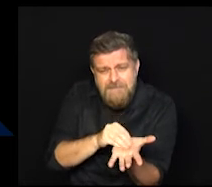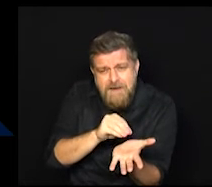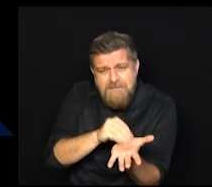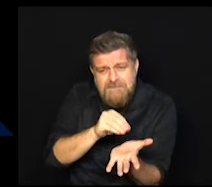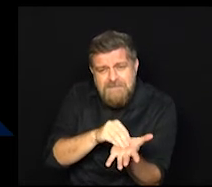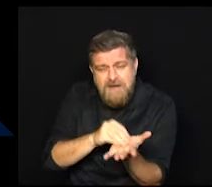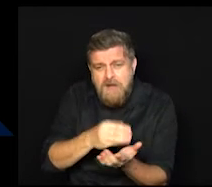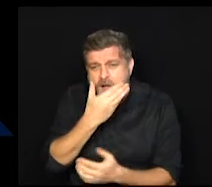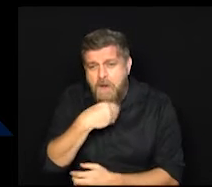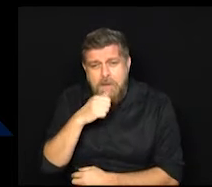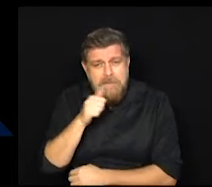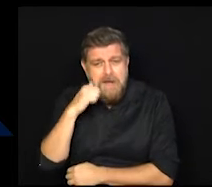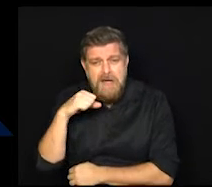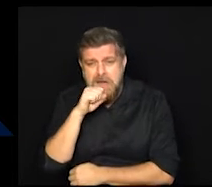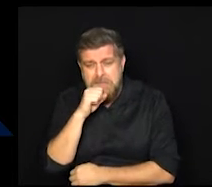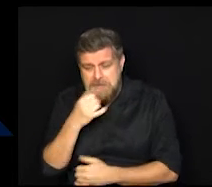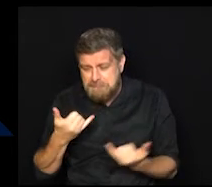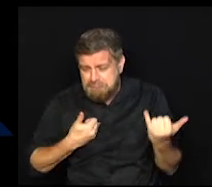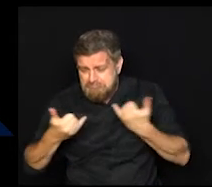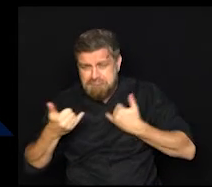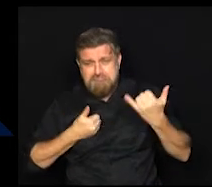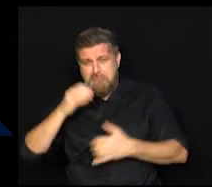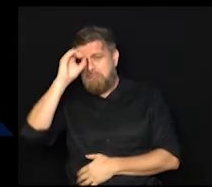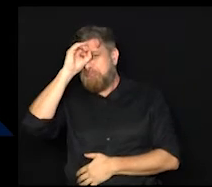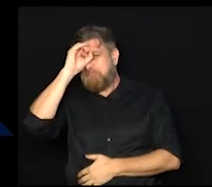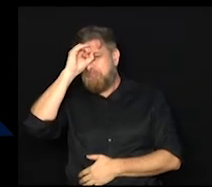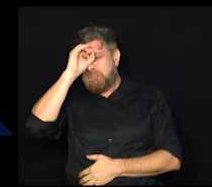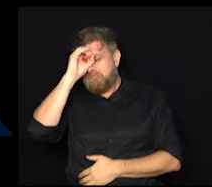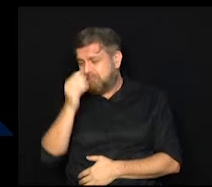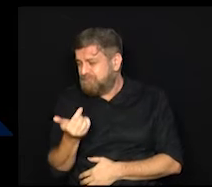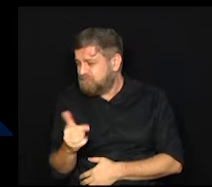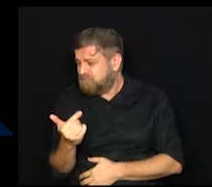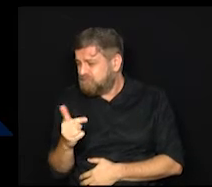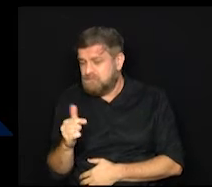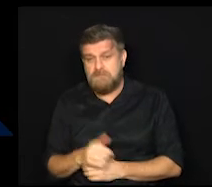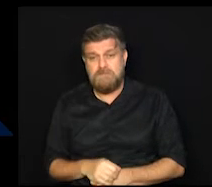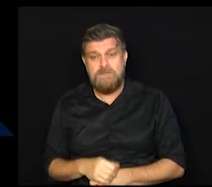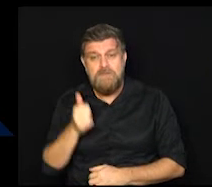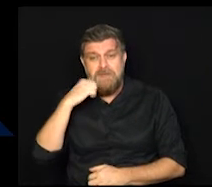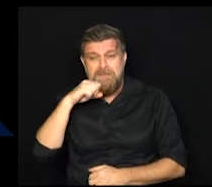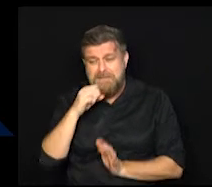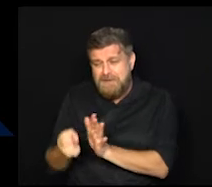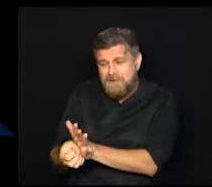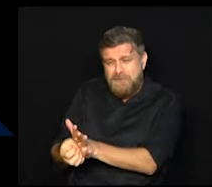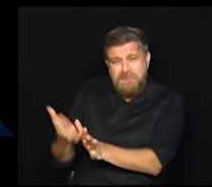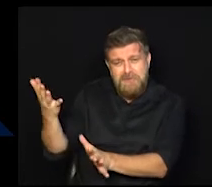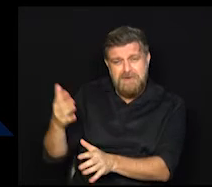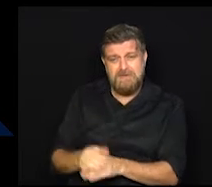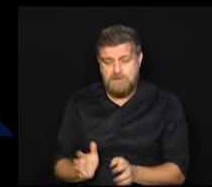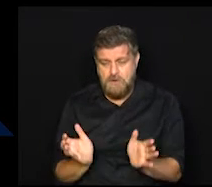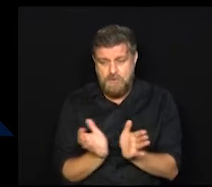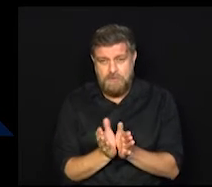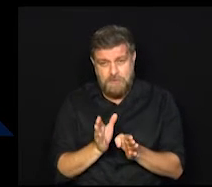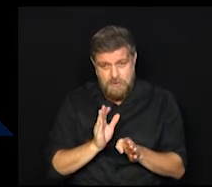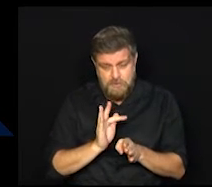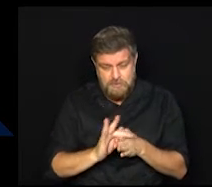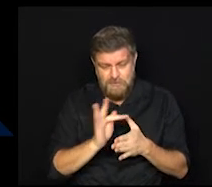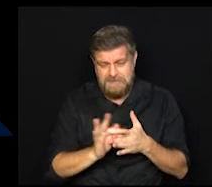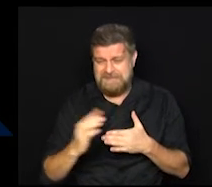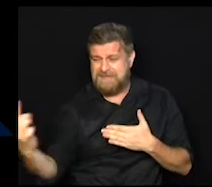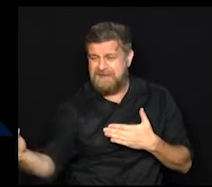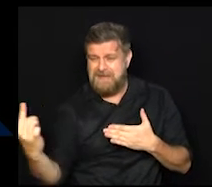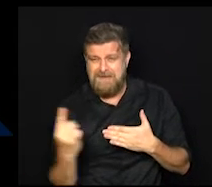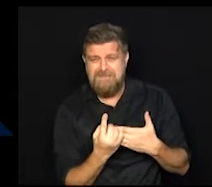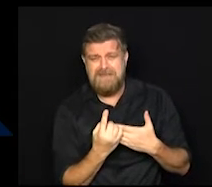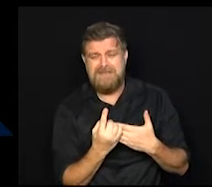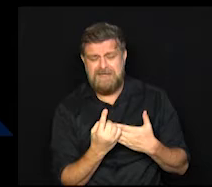os pais das crianças e adolescentes com deficiência. Muitas mães chegavam ao conselho e desabavam, começavam